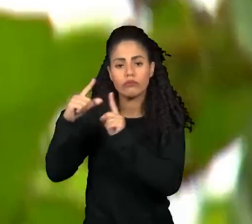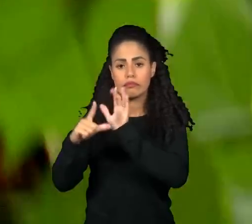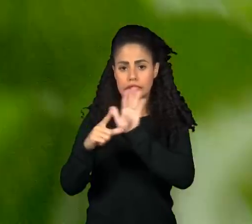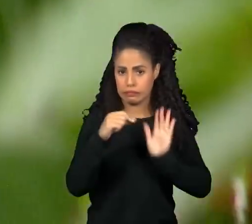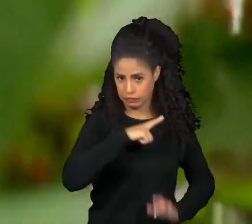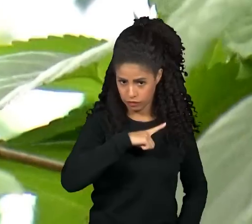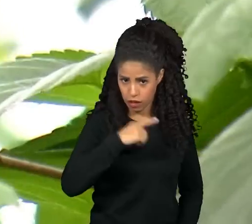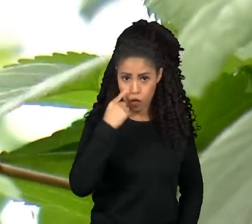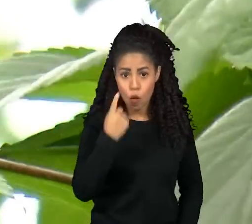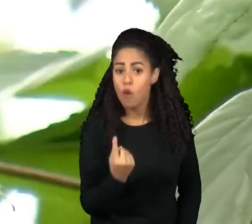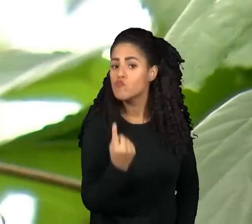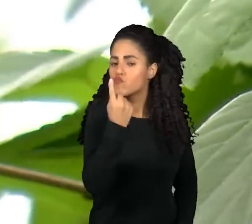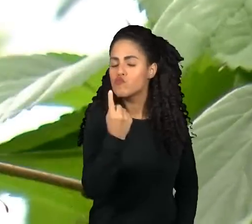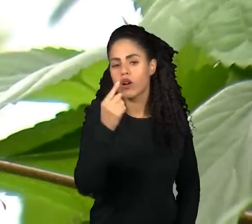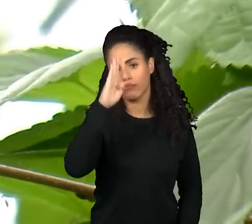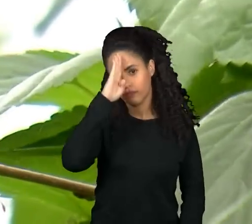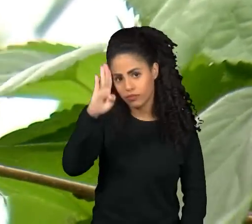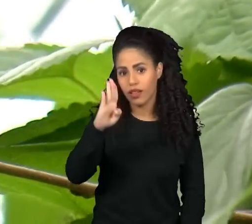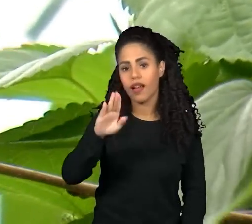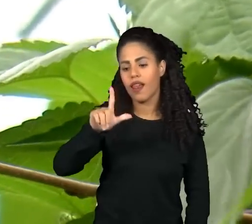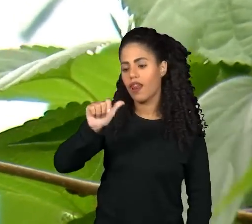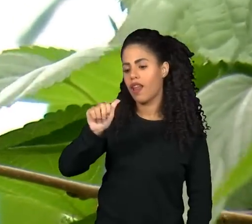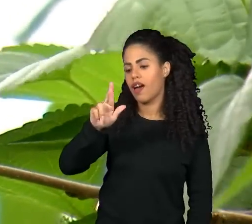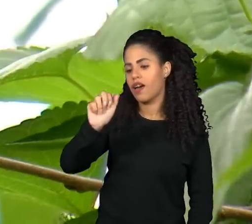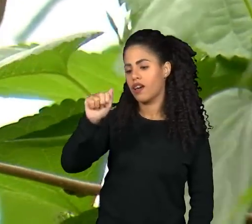se destaca, o sabiá-laranjeira.